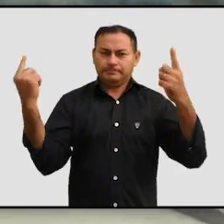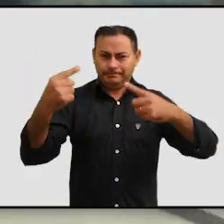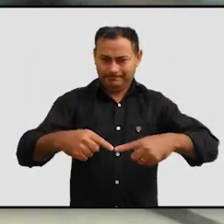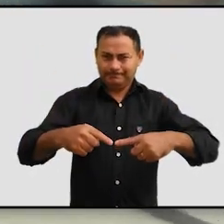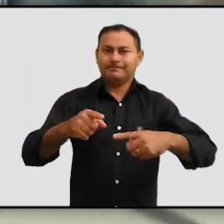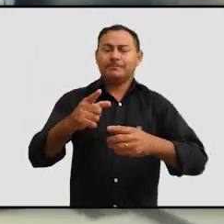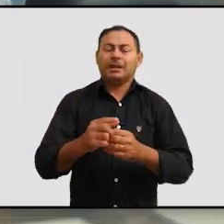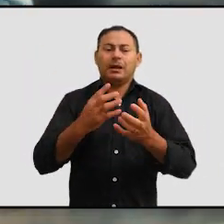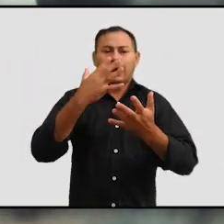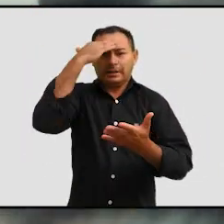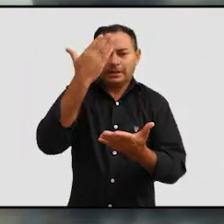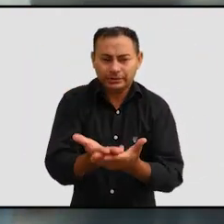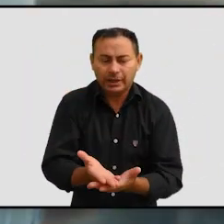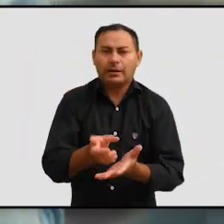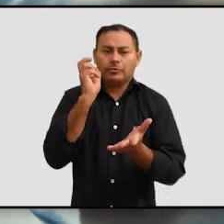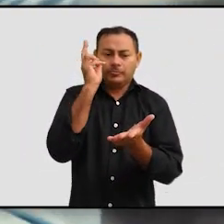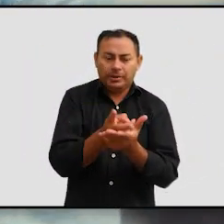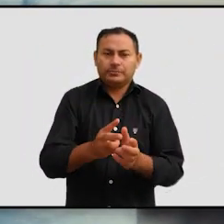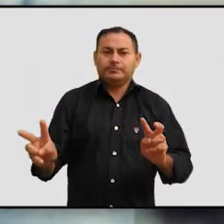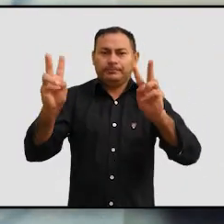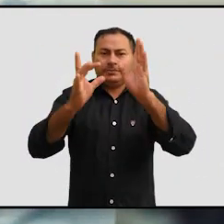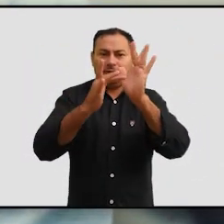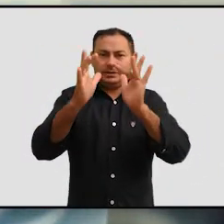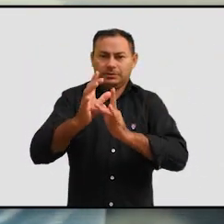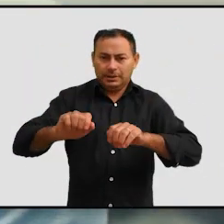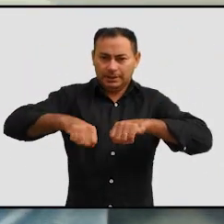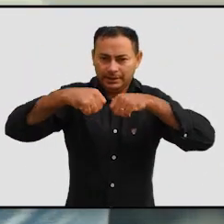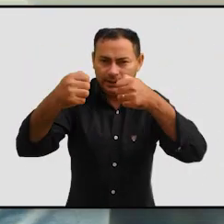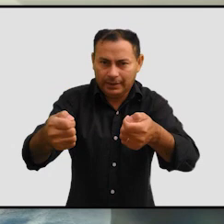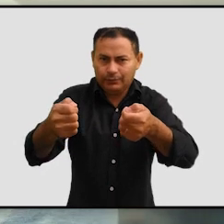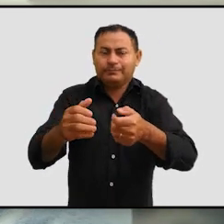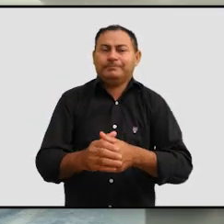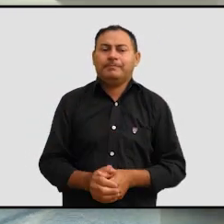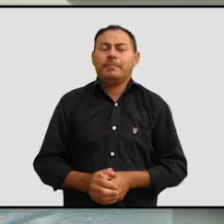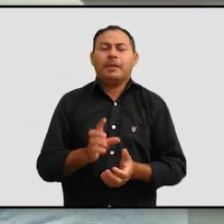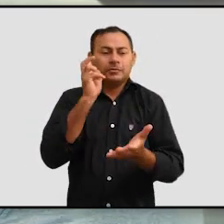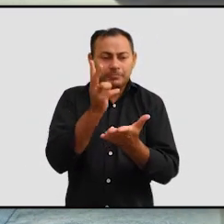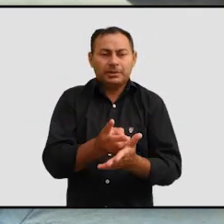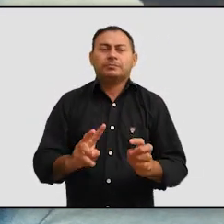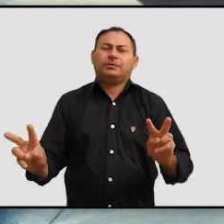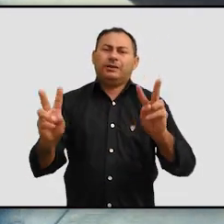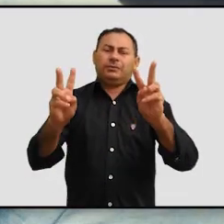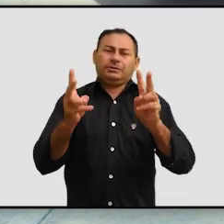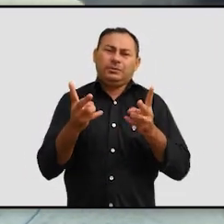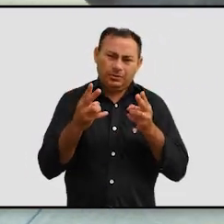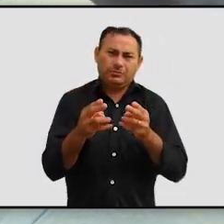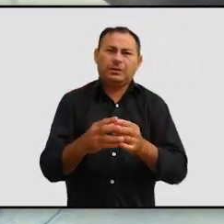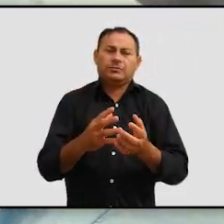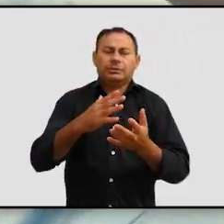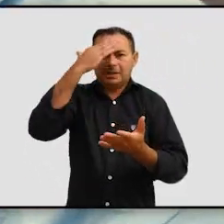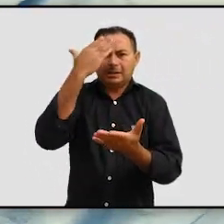sido desafiado a confessar os mesmos valores que Jesus deu. Os mesmos